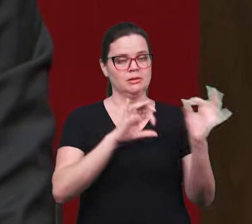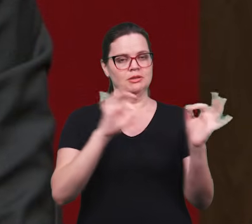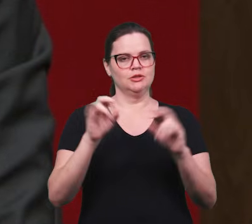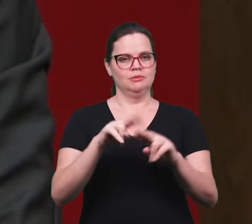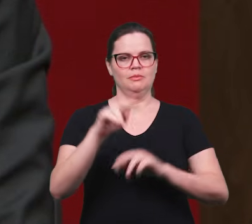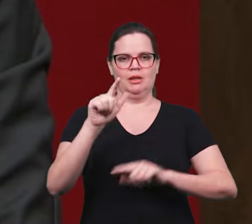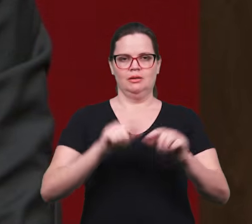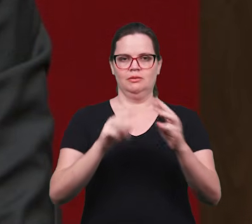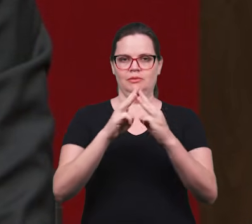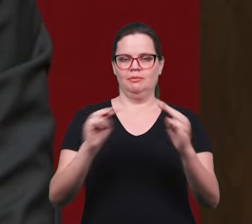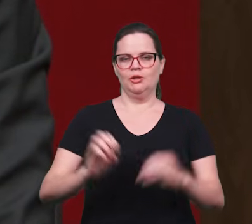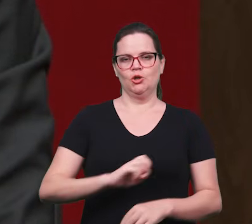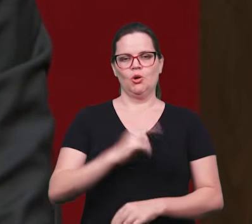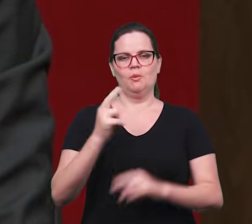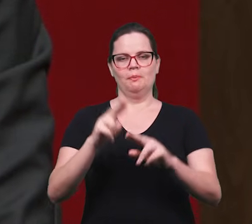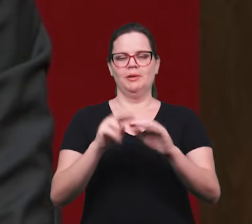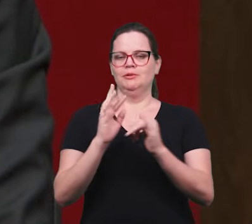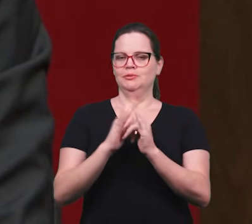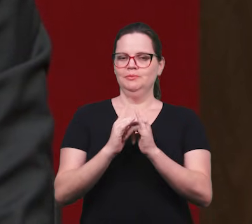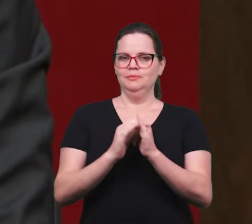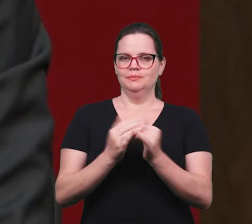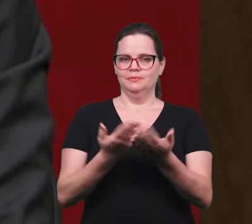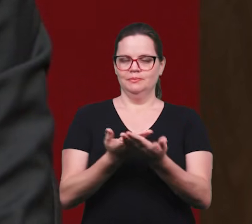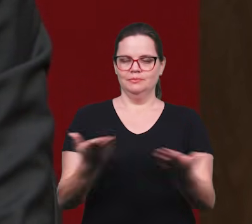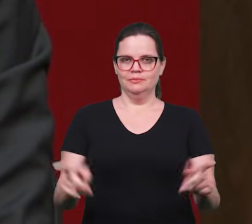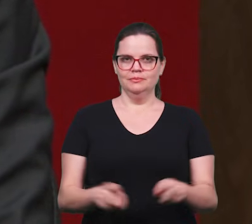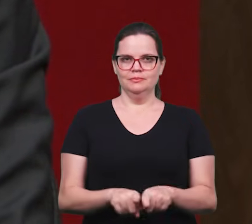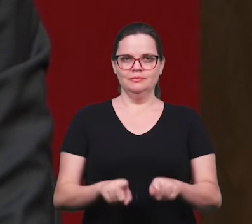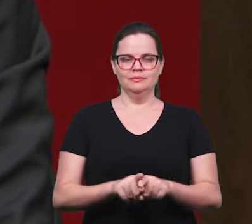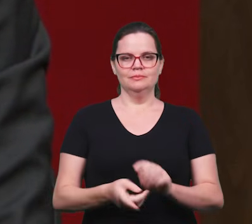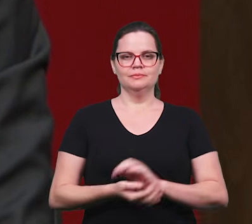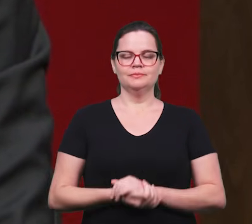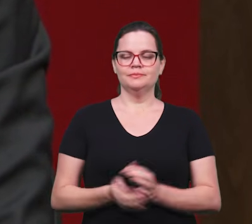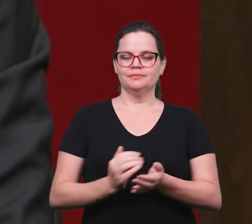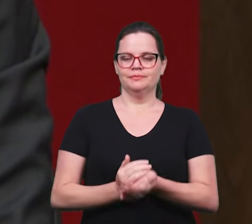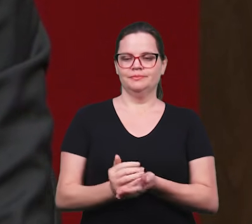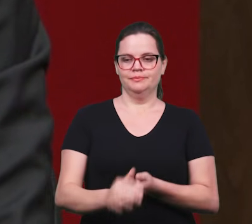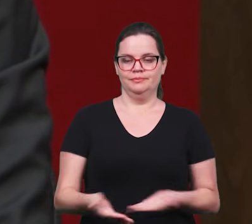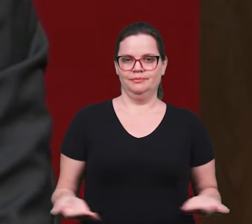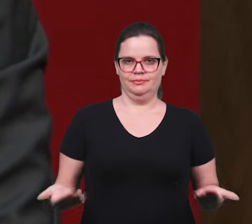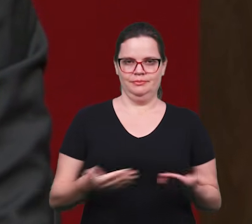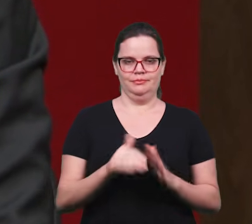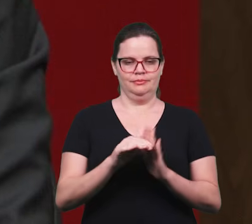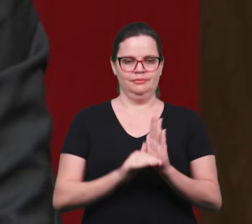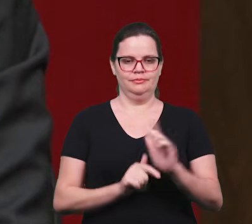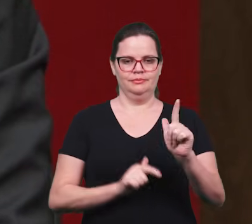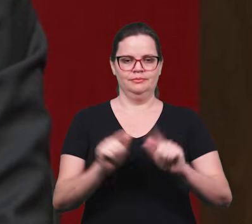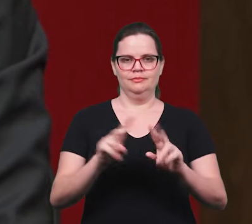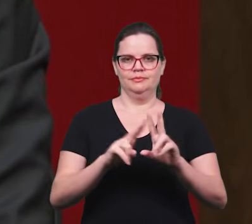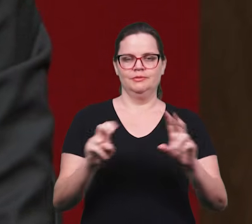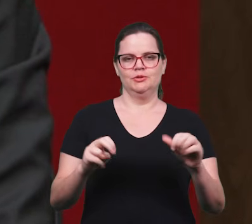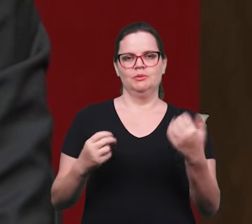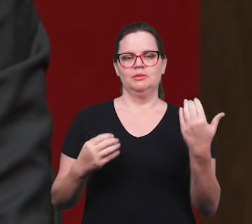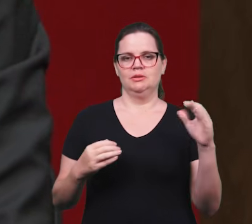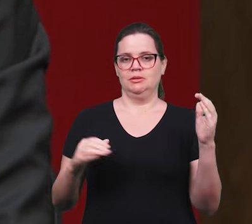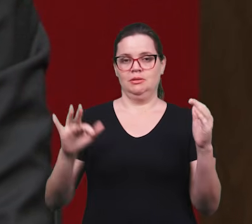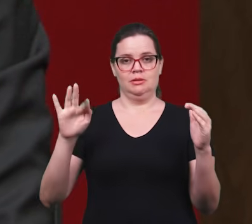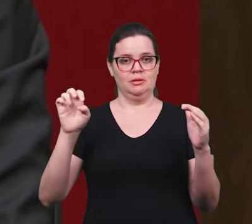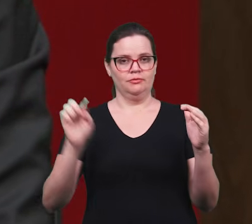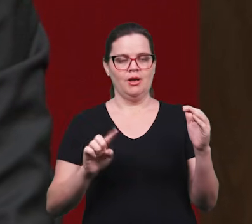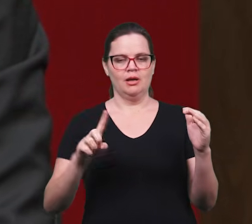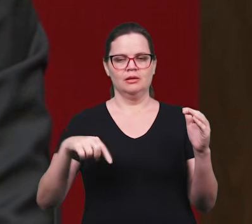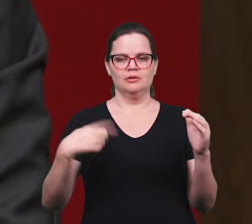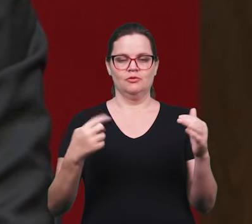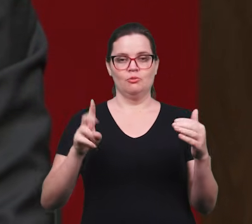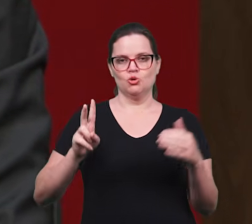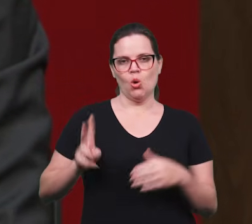nos vendo pelo canal oficial da Igreja Cristã Maranata no YouTube. Estamos iniciando mais um programa Ciência e Fé para falar a